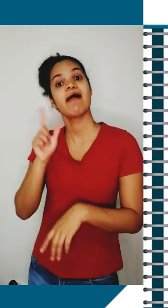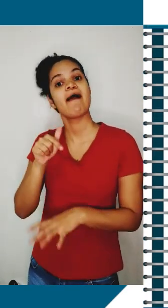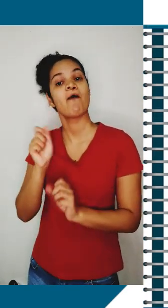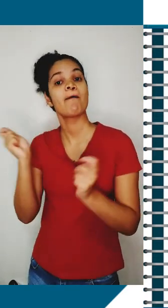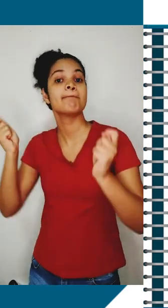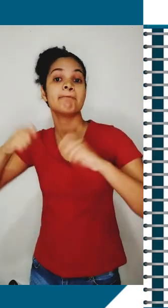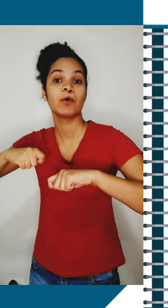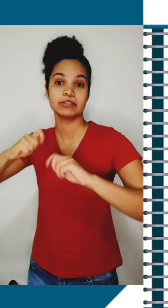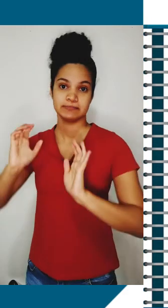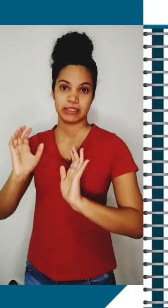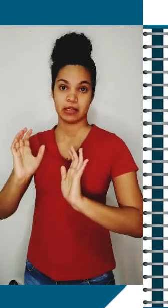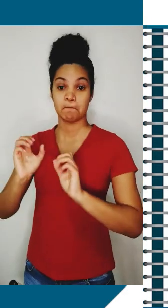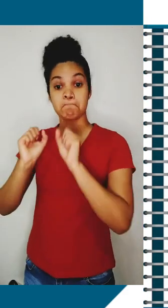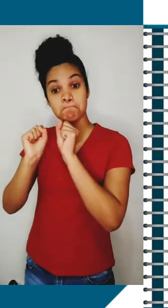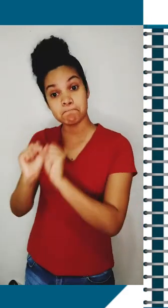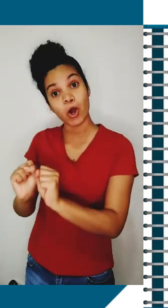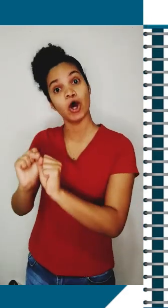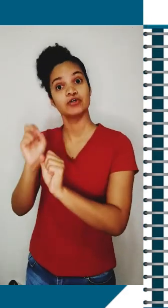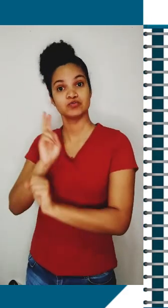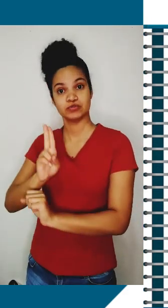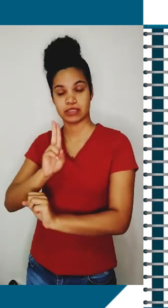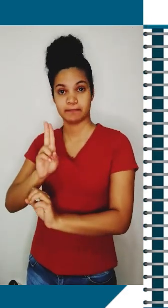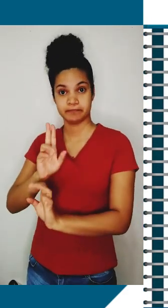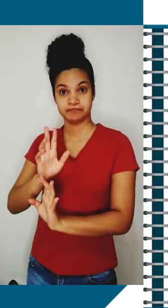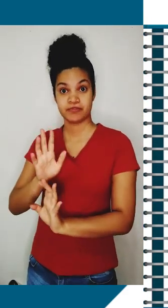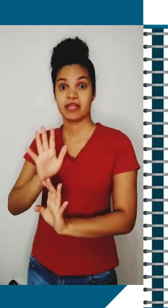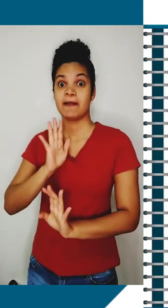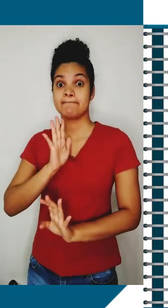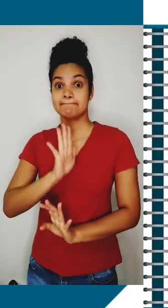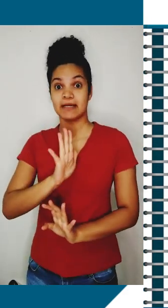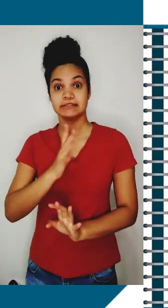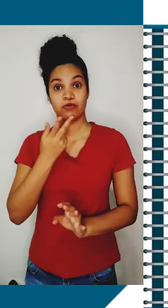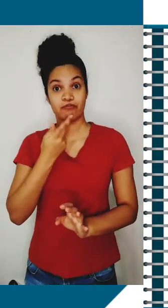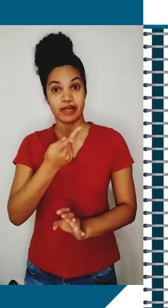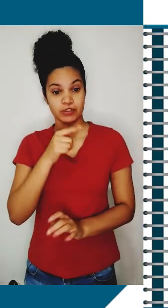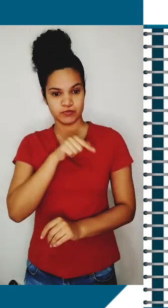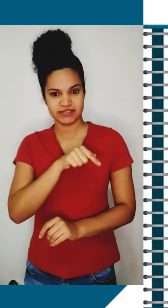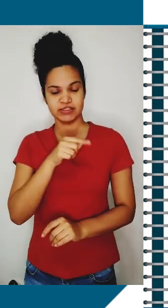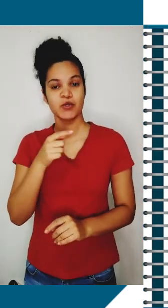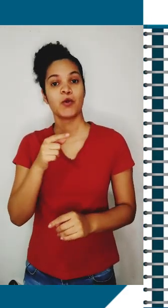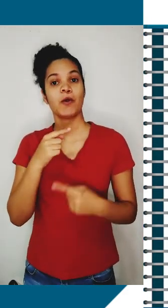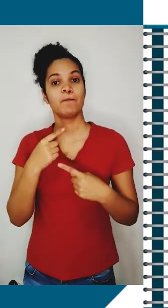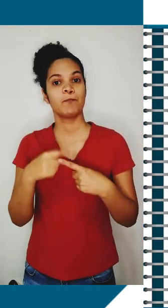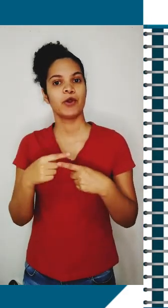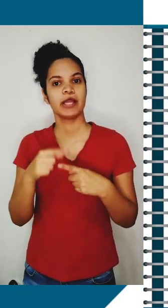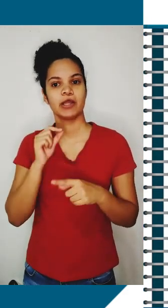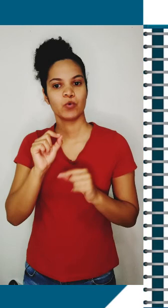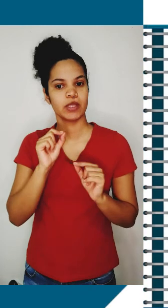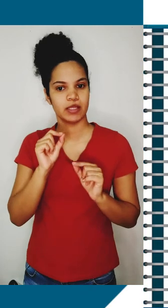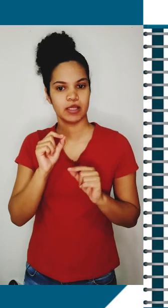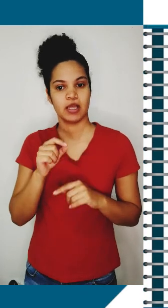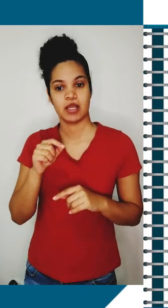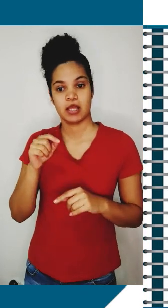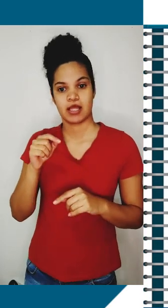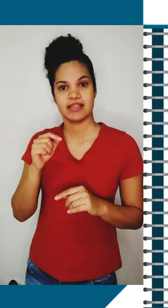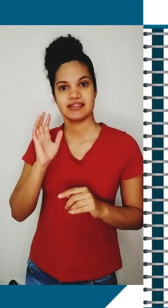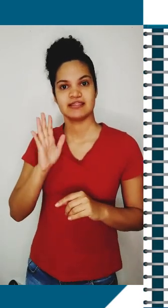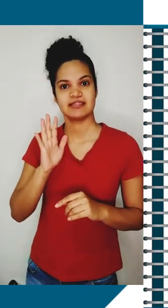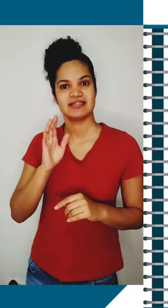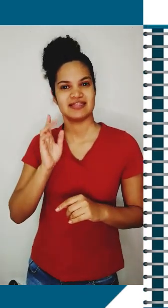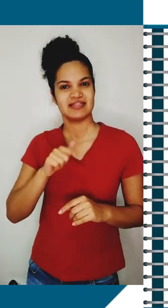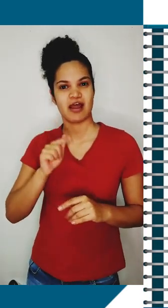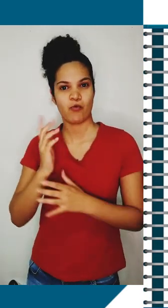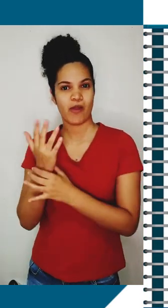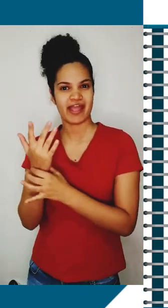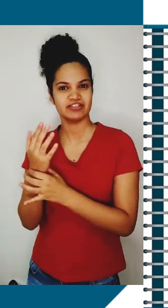possibilidade, E eu digo isso porque, infelizmente, é muito comum que os candidatos usem frases prontas que eles pegam